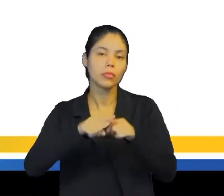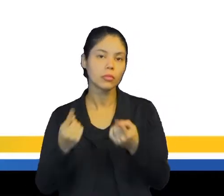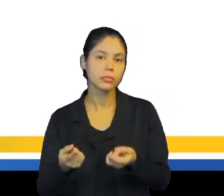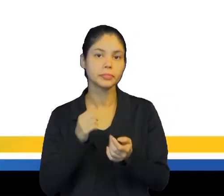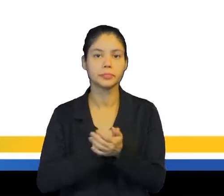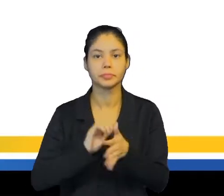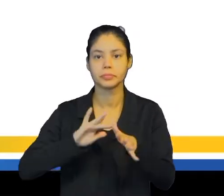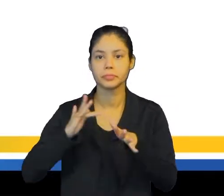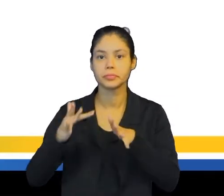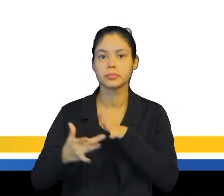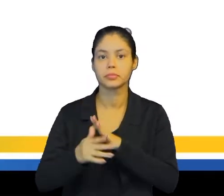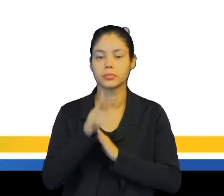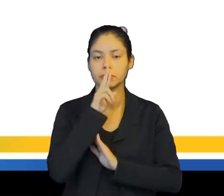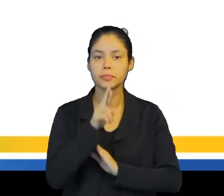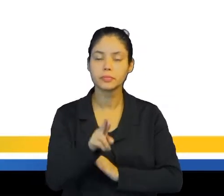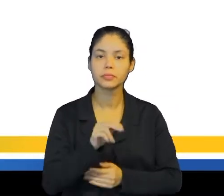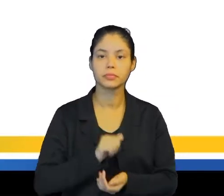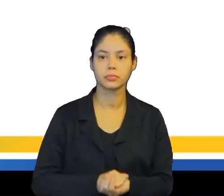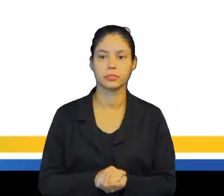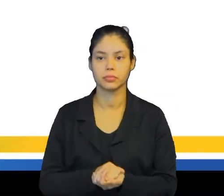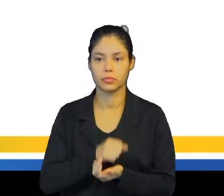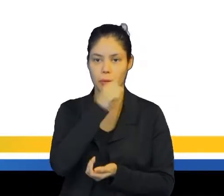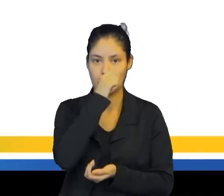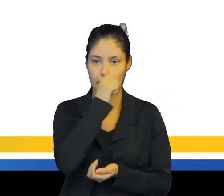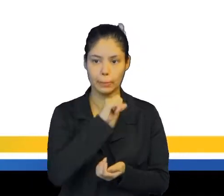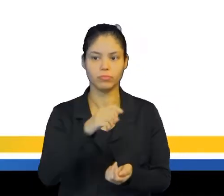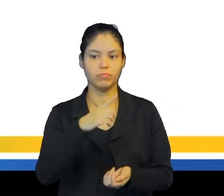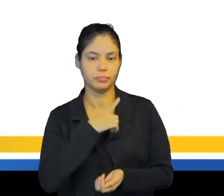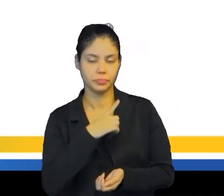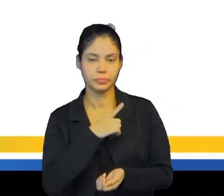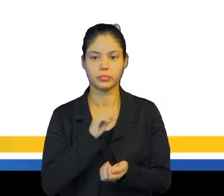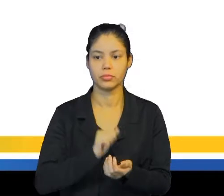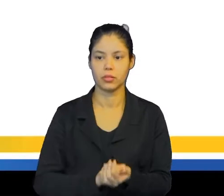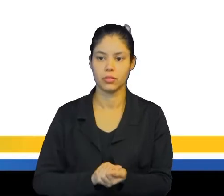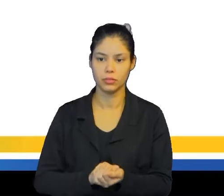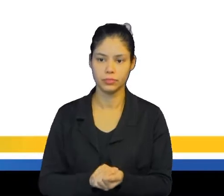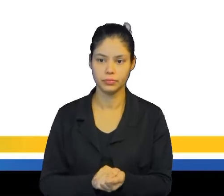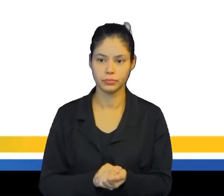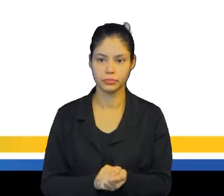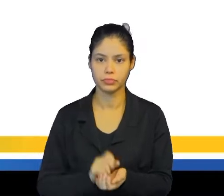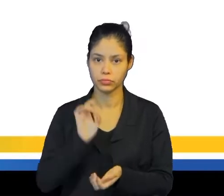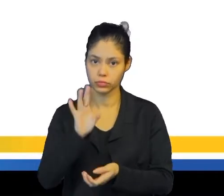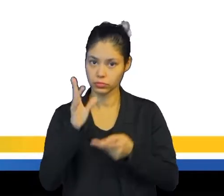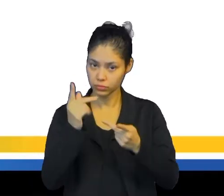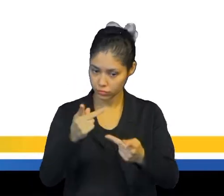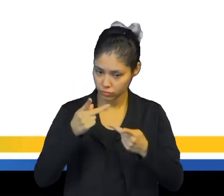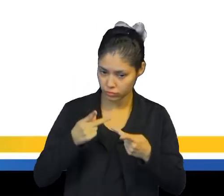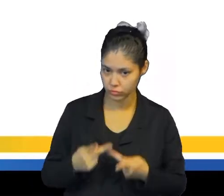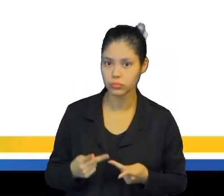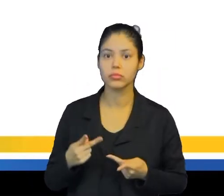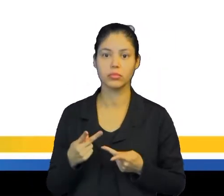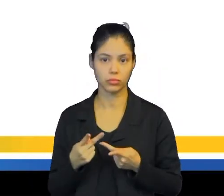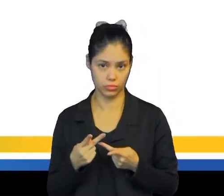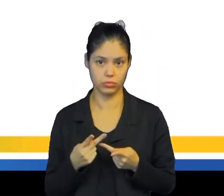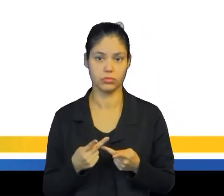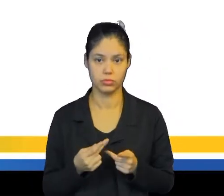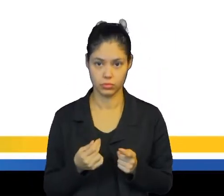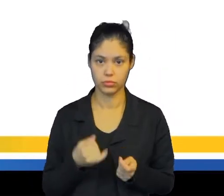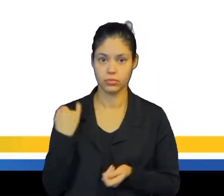às redes sociais responder, dizendo que ela foi apenas uma convidada, né? Que ela não era